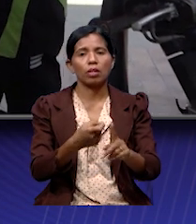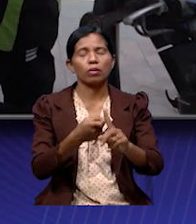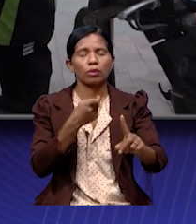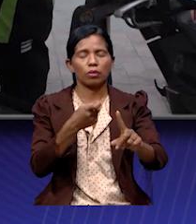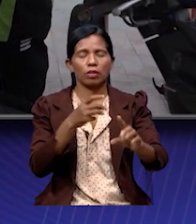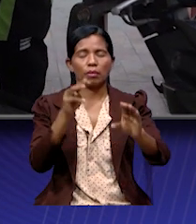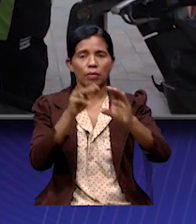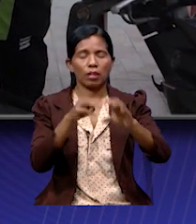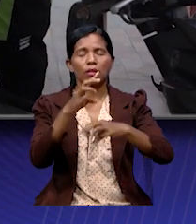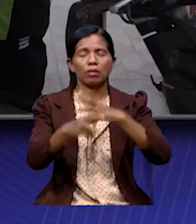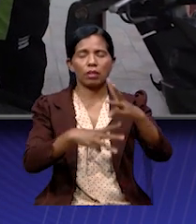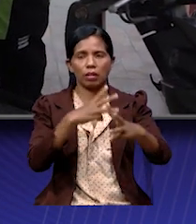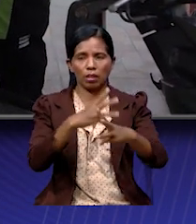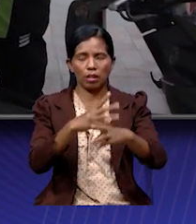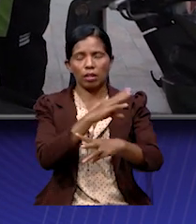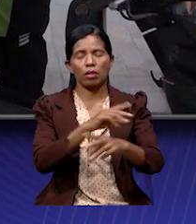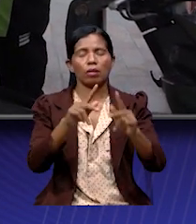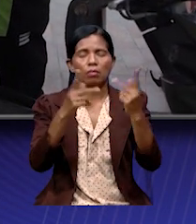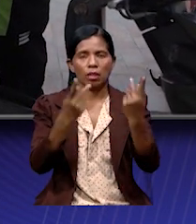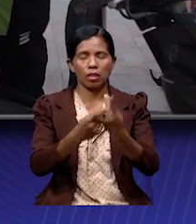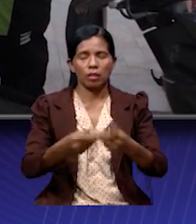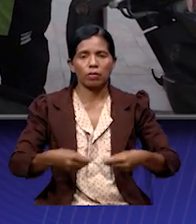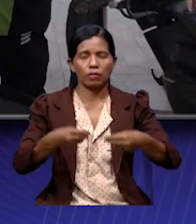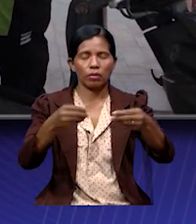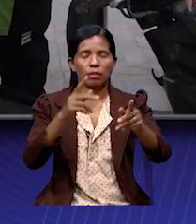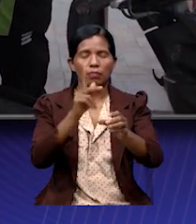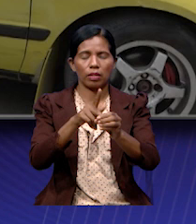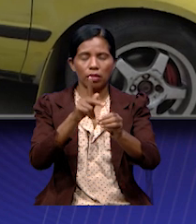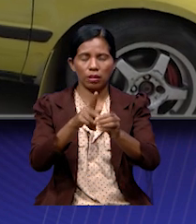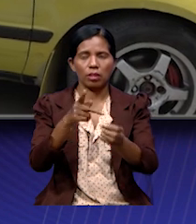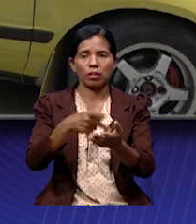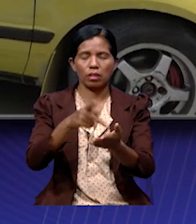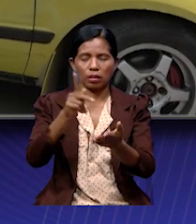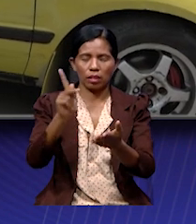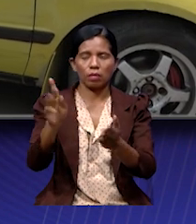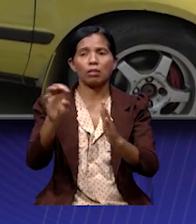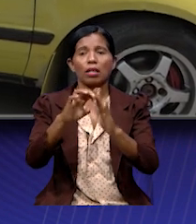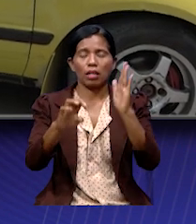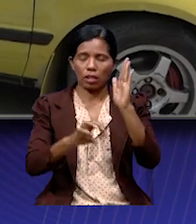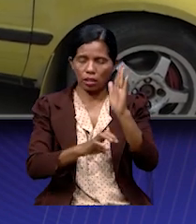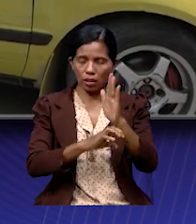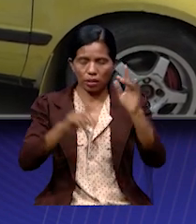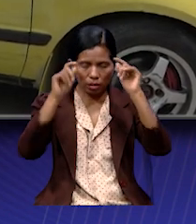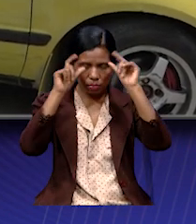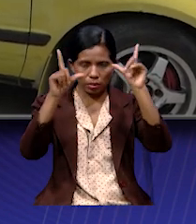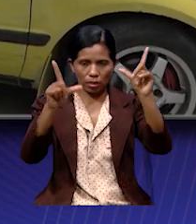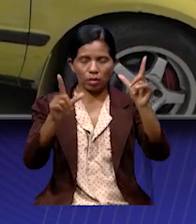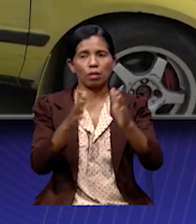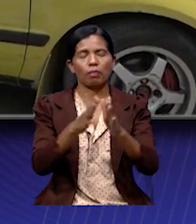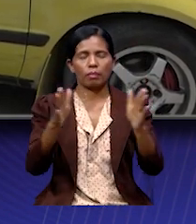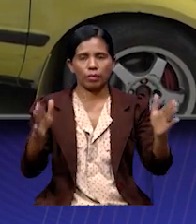na empresa, operador, supplier, mina sira, nia pagamento, taxa do Estado, Timor-Leste, Mos,